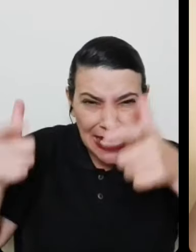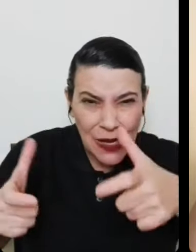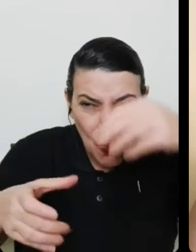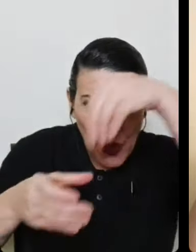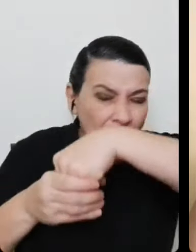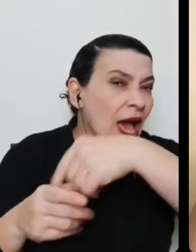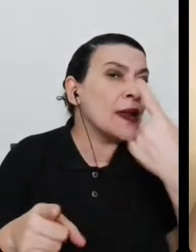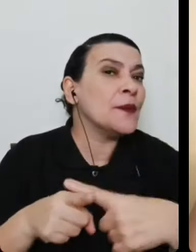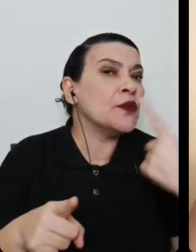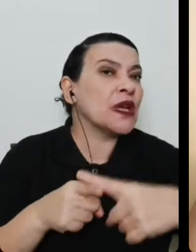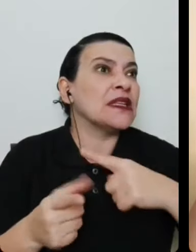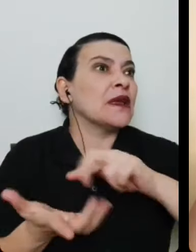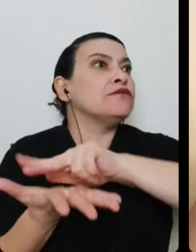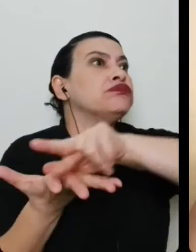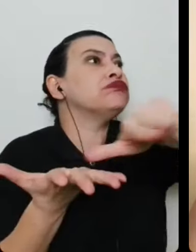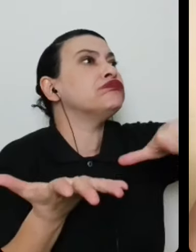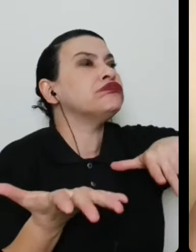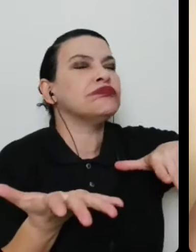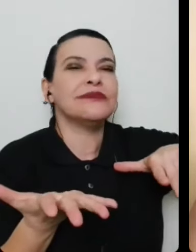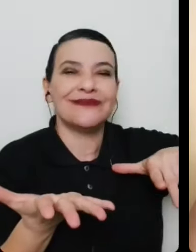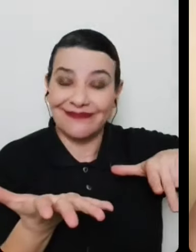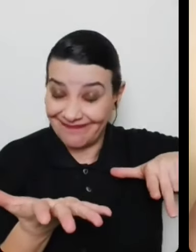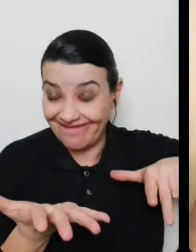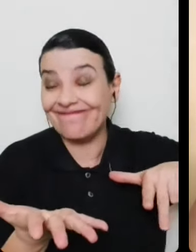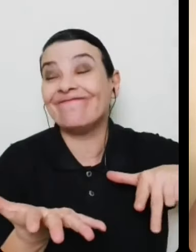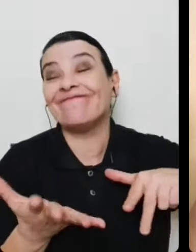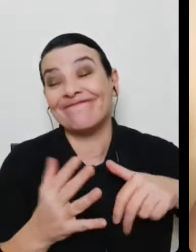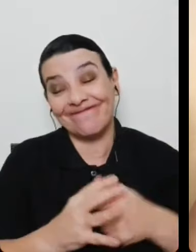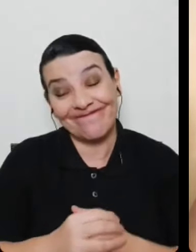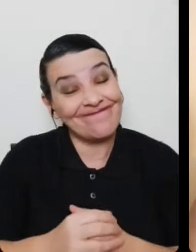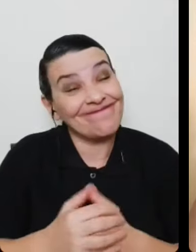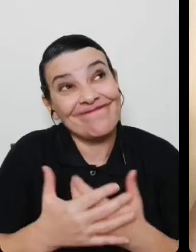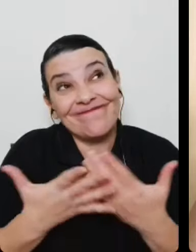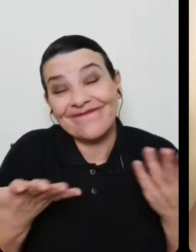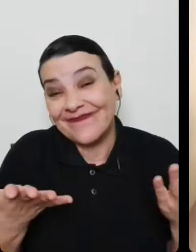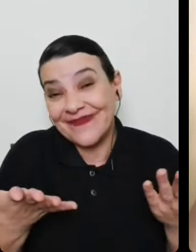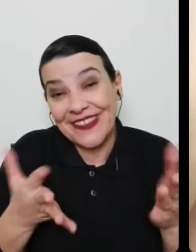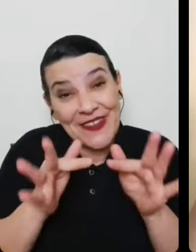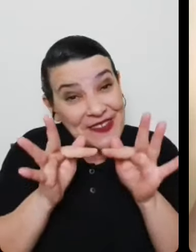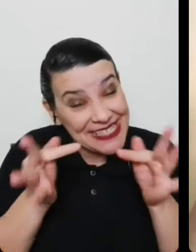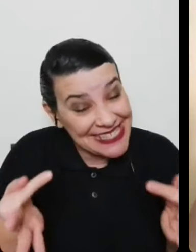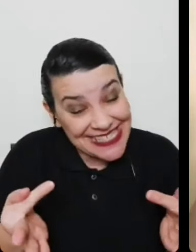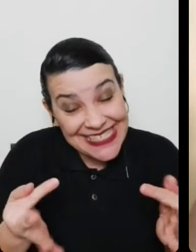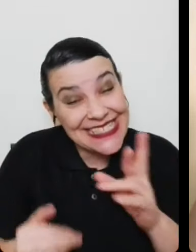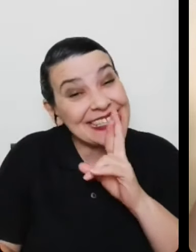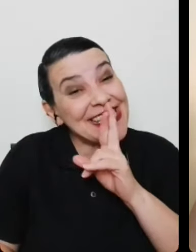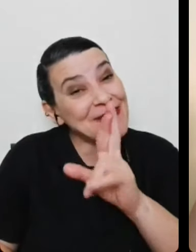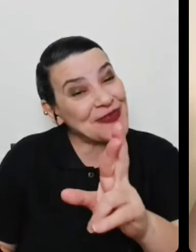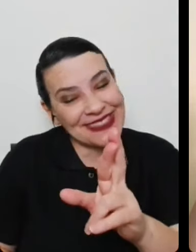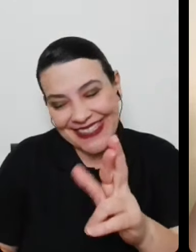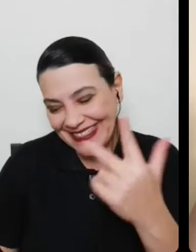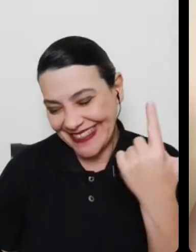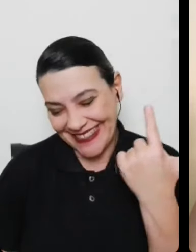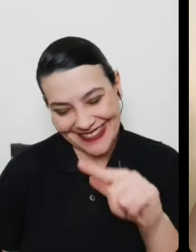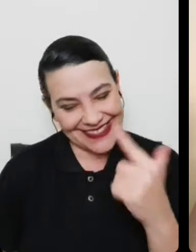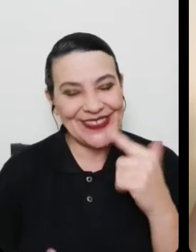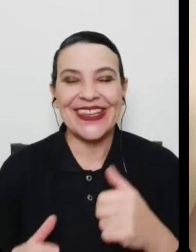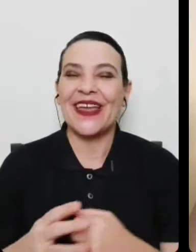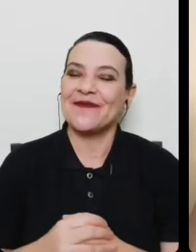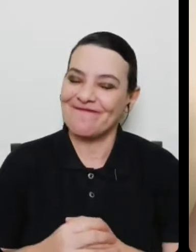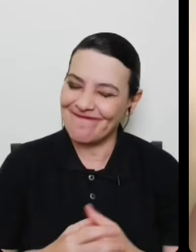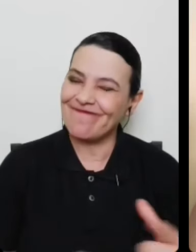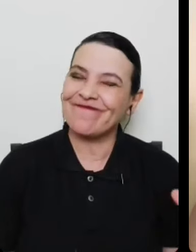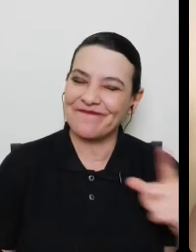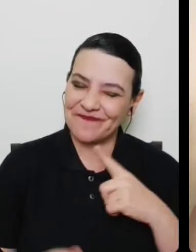tem muitos e muitos outros, né? Então, não é uma coisa simples de responder, mas existe